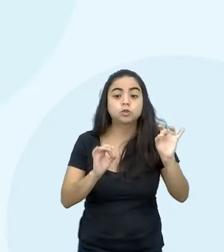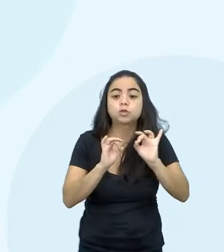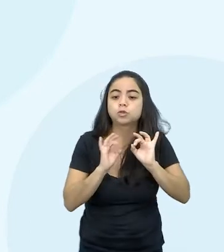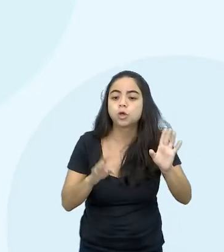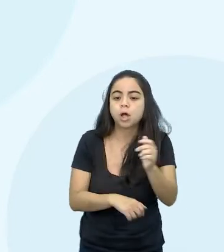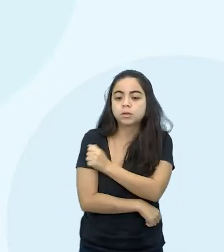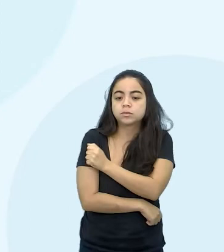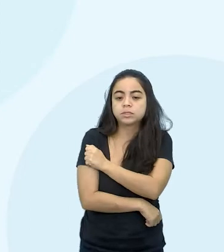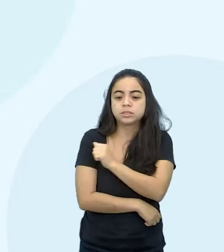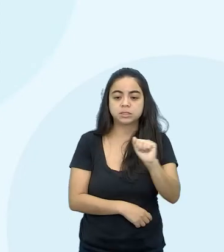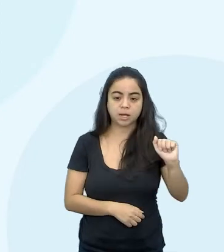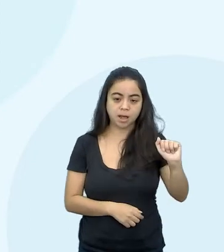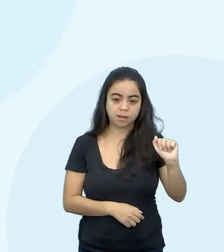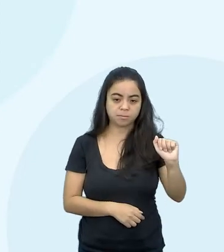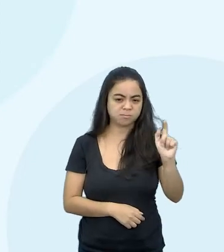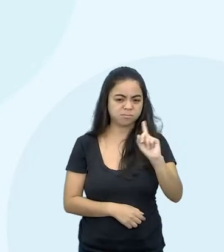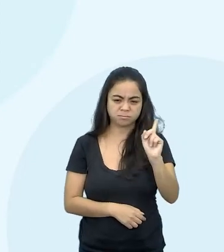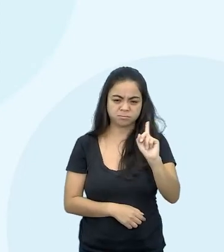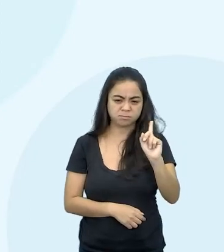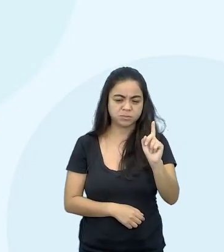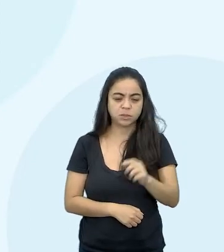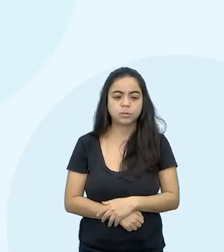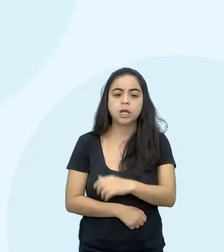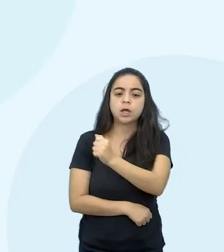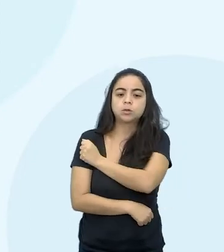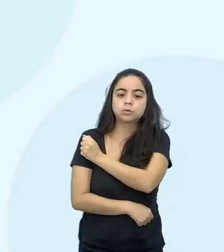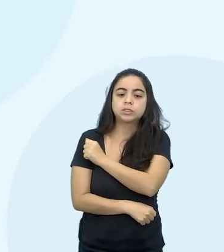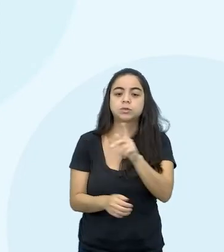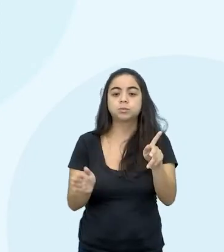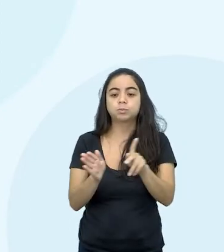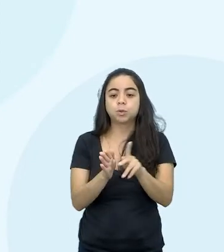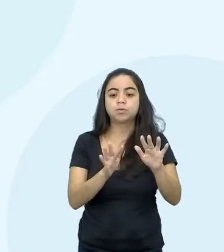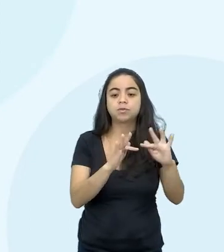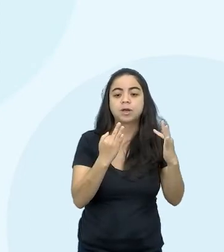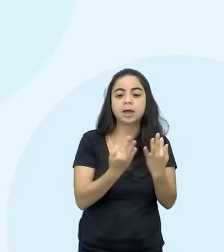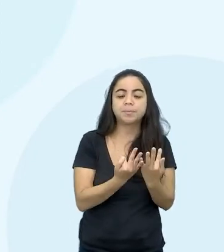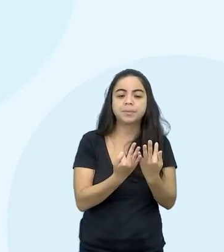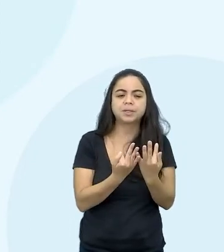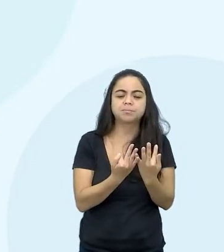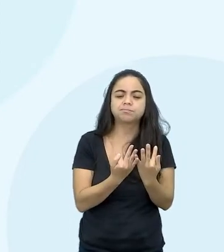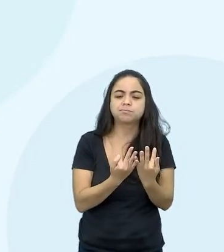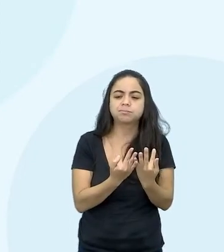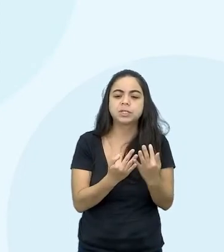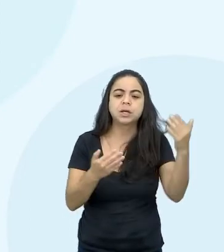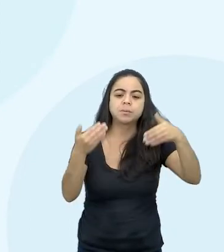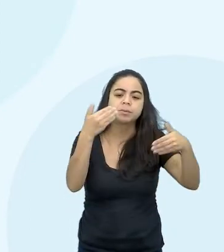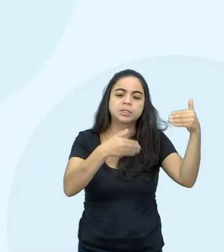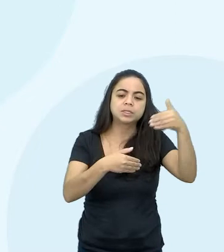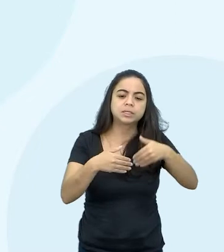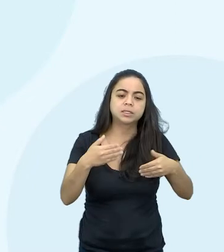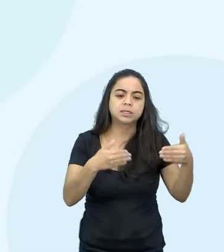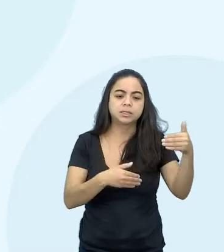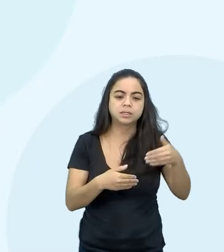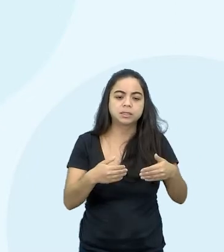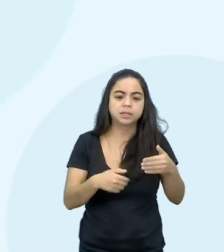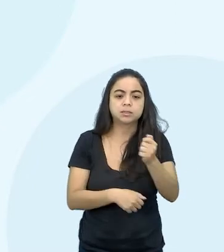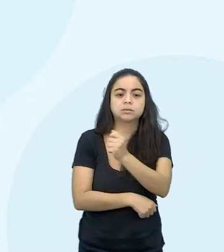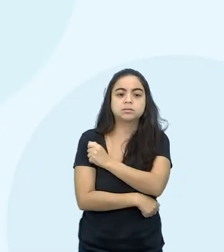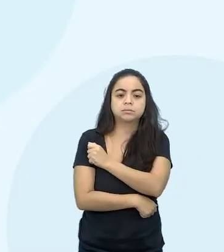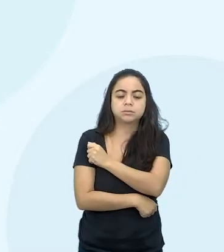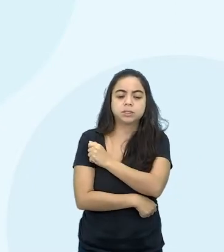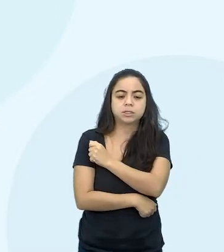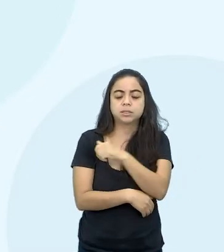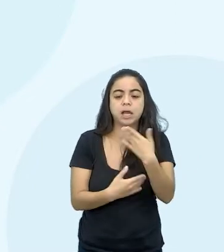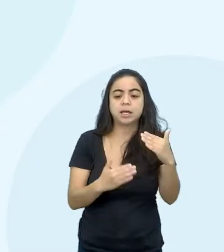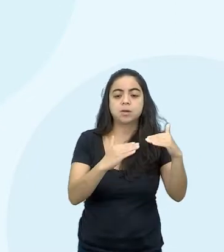estudantes A, né? Os estudantes que pertencem a famílias de imigrantes que estudam na série escolar possuem